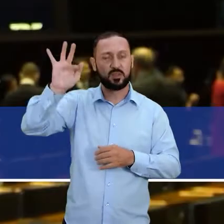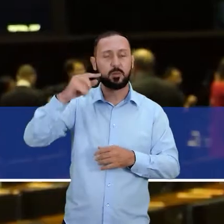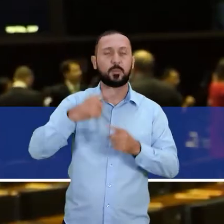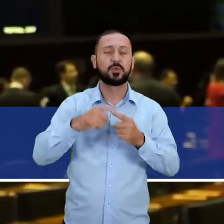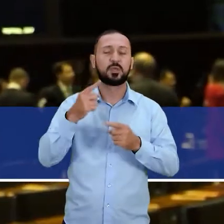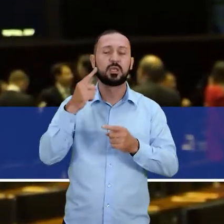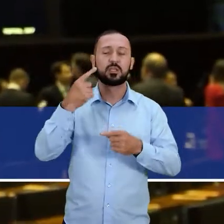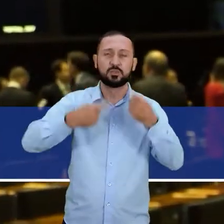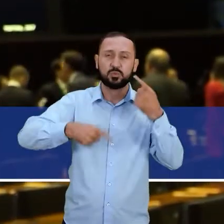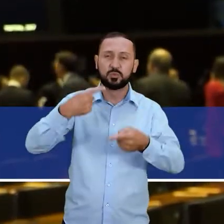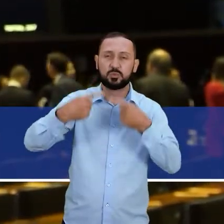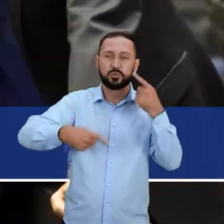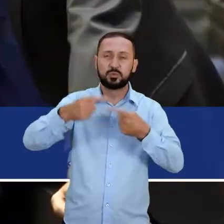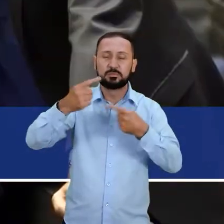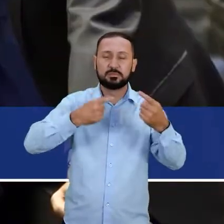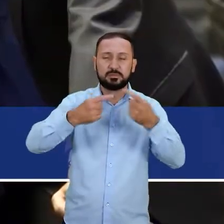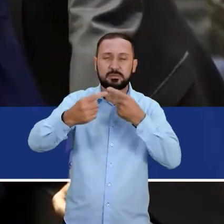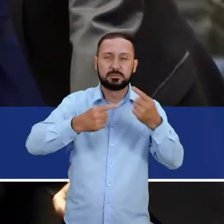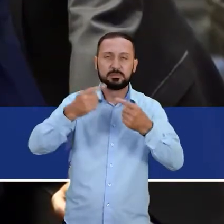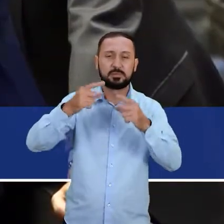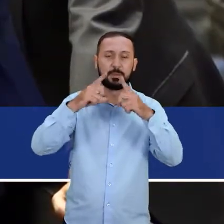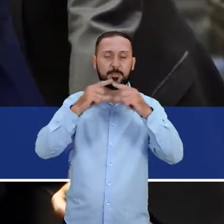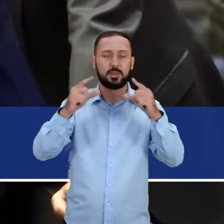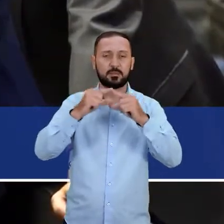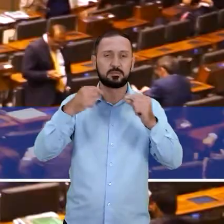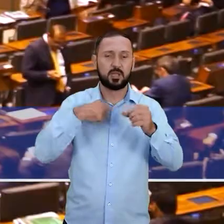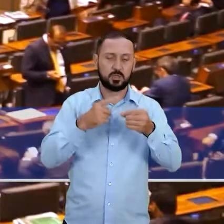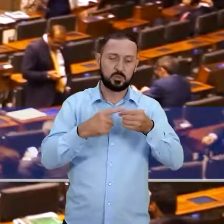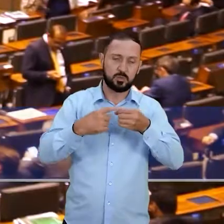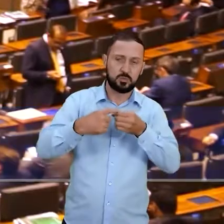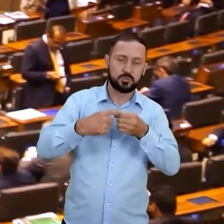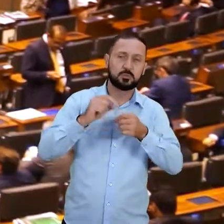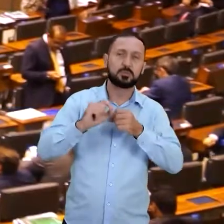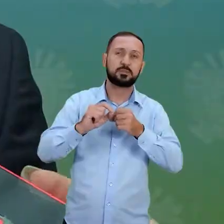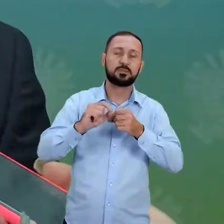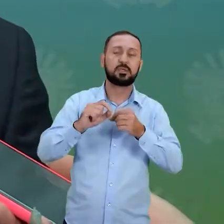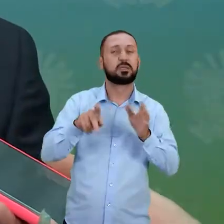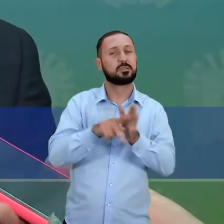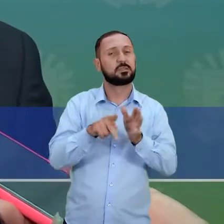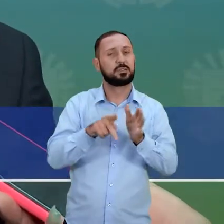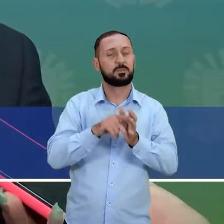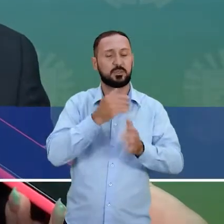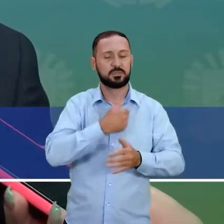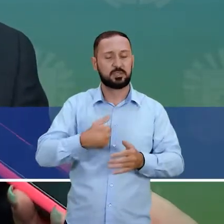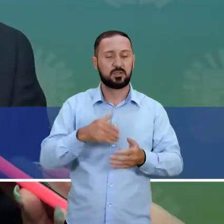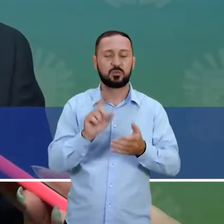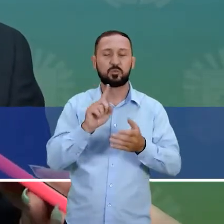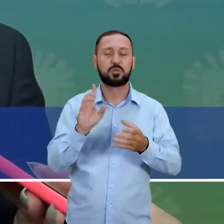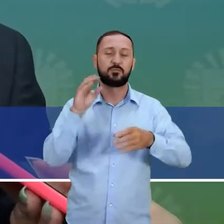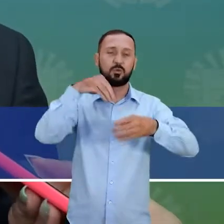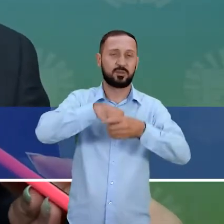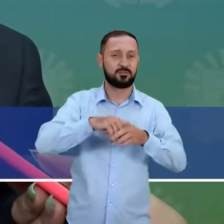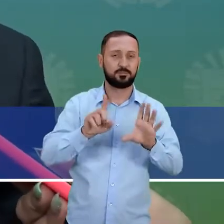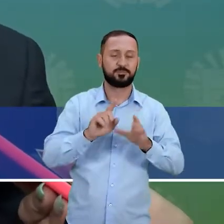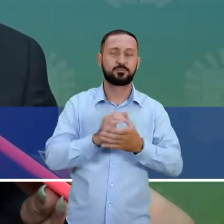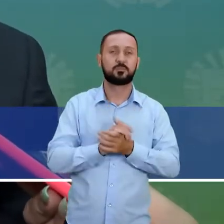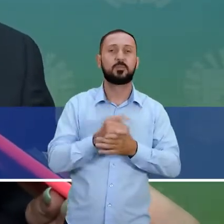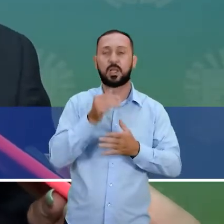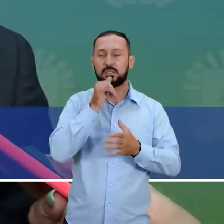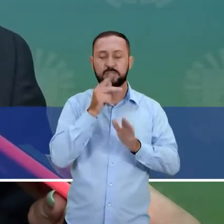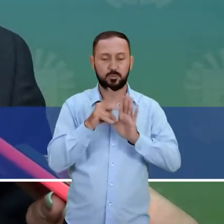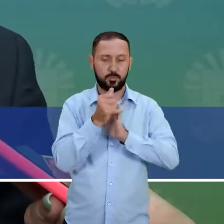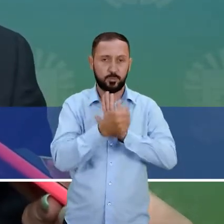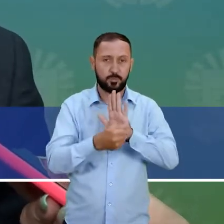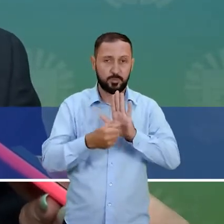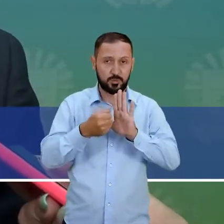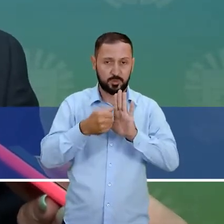tomada porque, na discussão em Brasília, estados e municípios foram excluídos do projeto. Na verdade, o projeto estadual ele